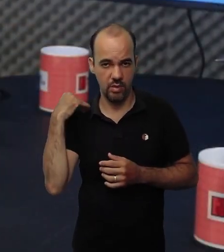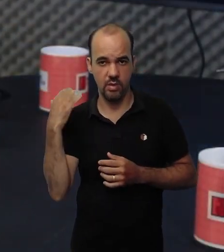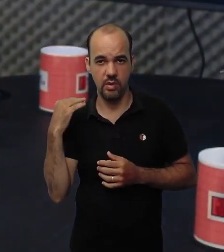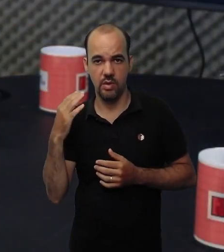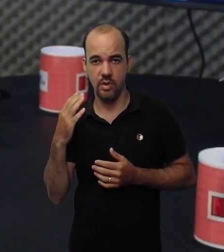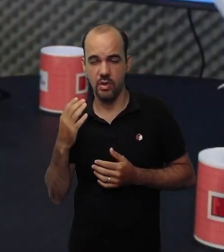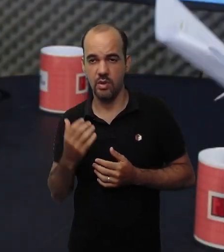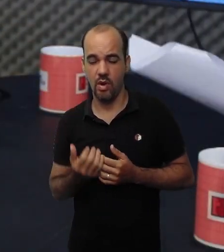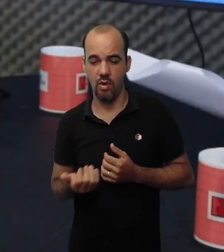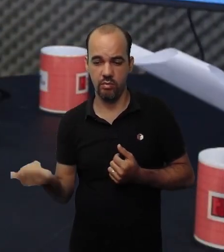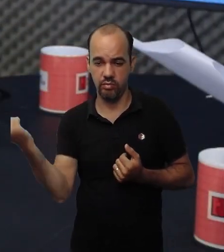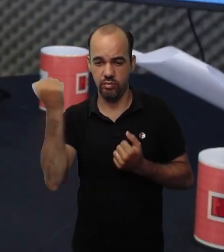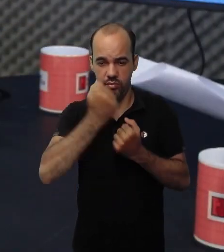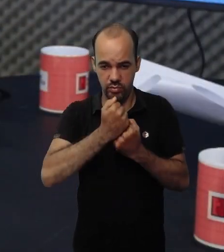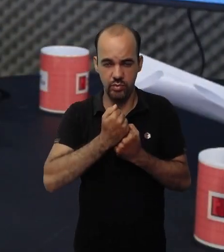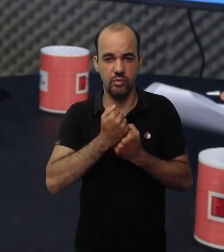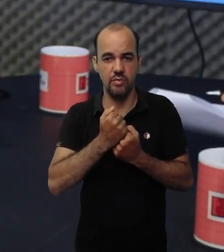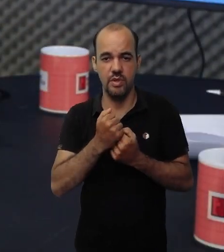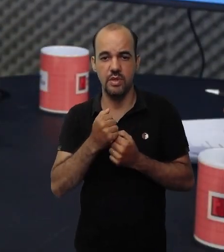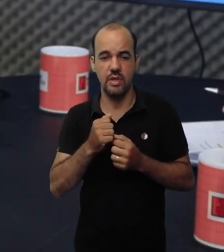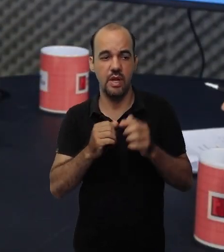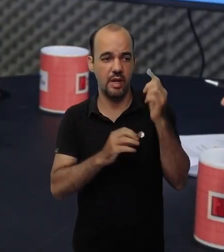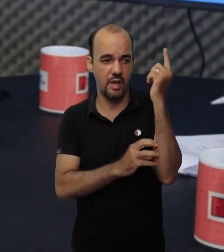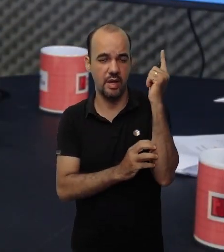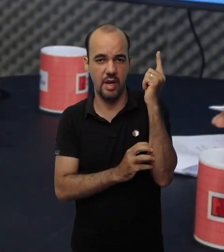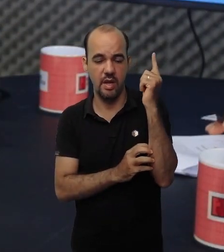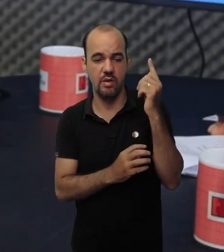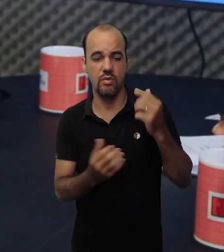o setor, né, de comunicação da GRE,